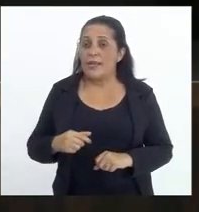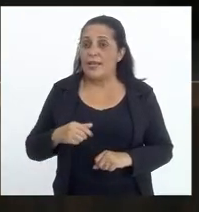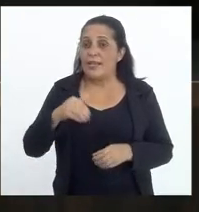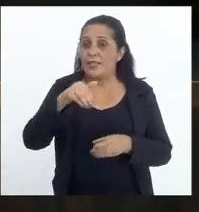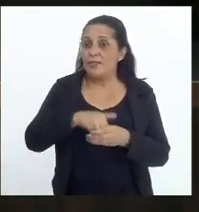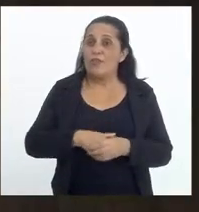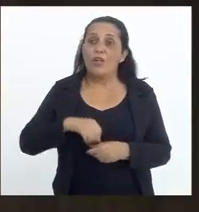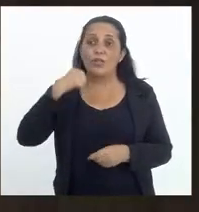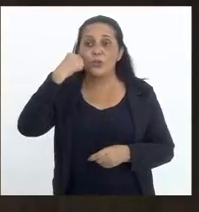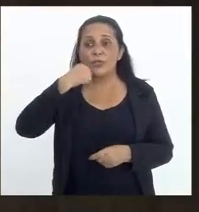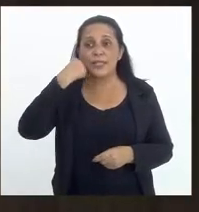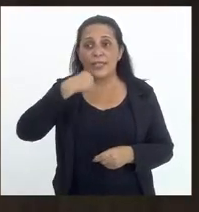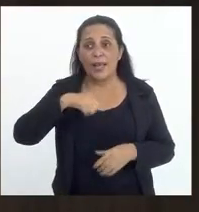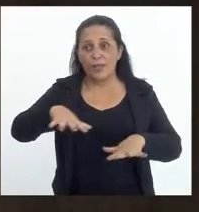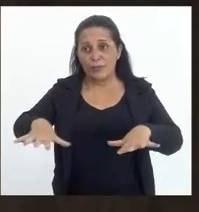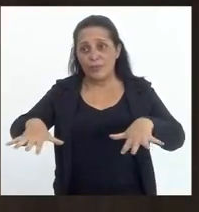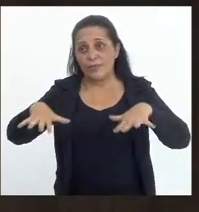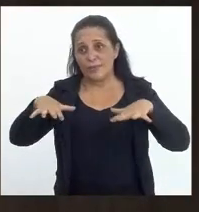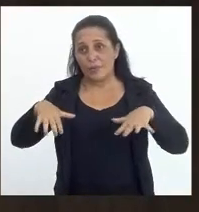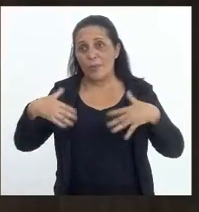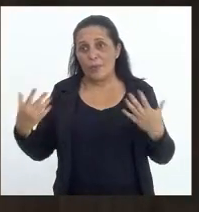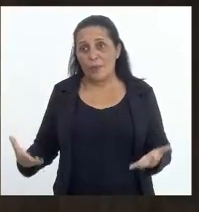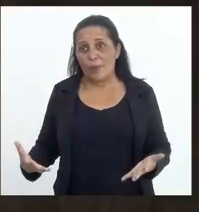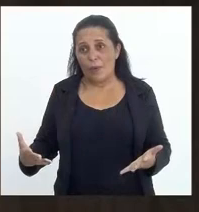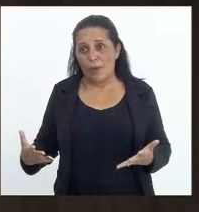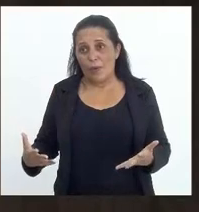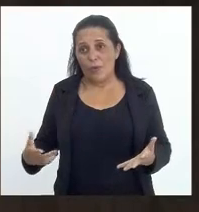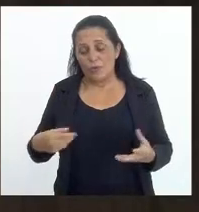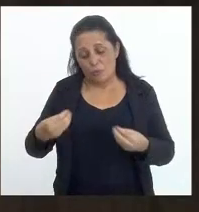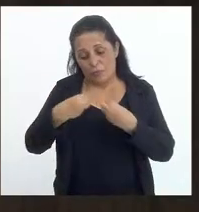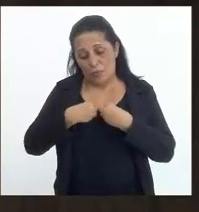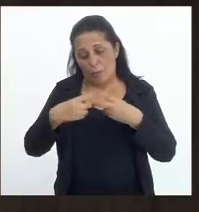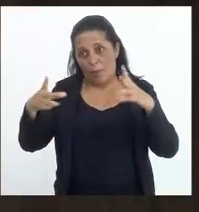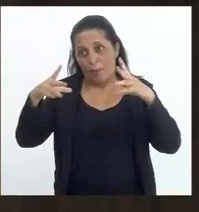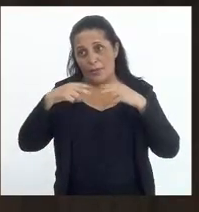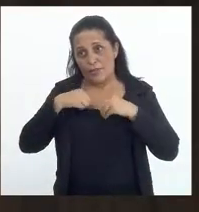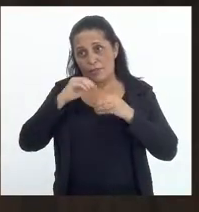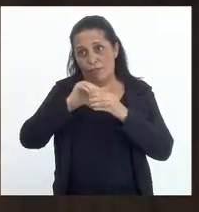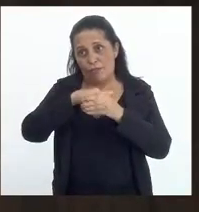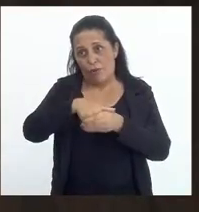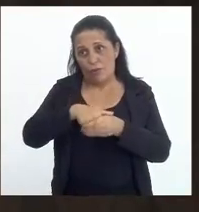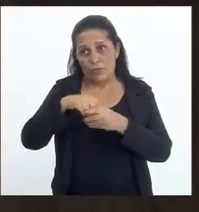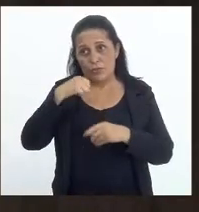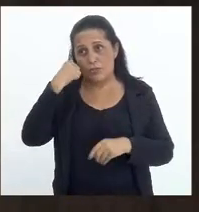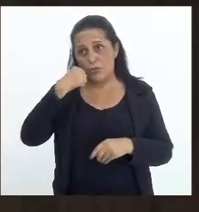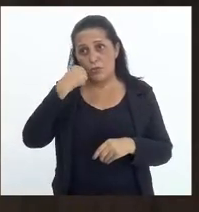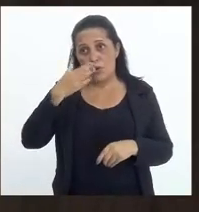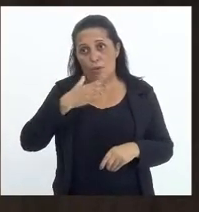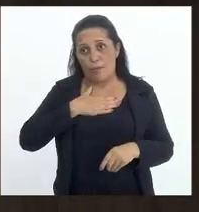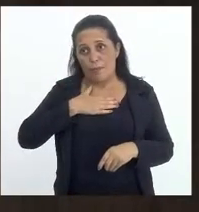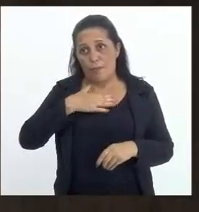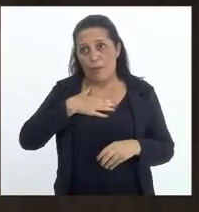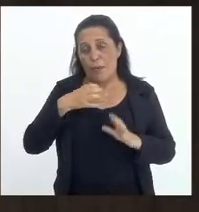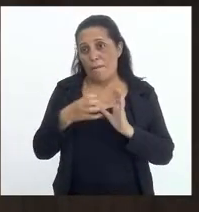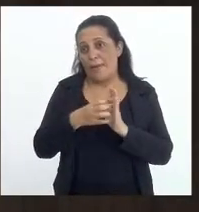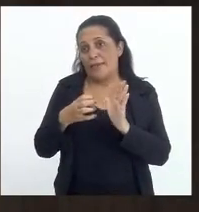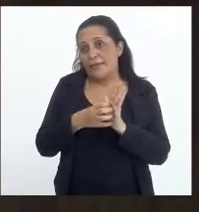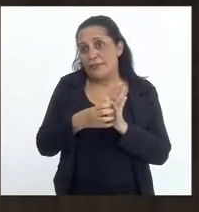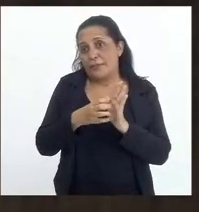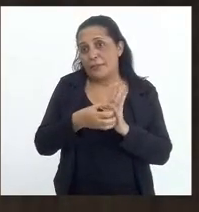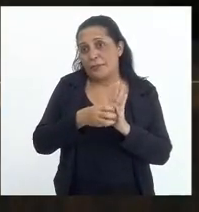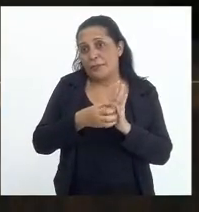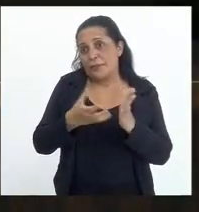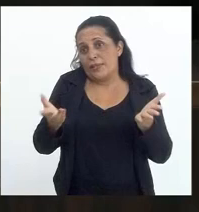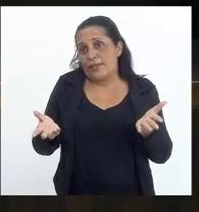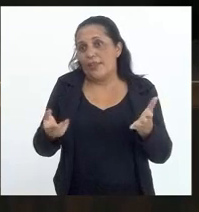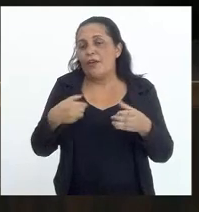Assembleia? É que eu ganhei. O senhor me deu de presente esse para poder ser o senador do meu partido, não tem jeito. Deixa eu